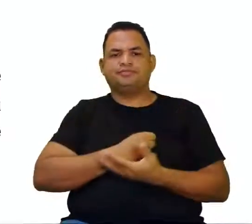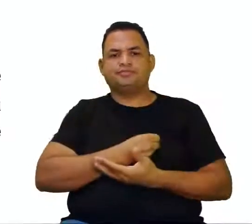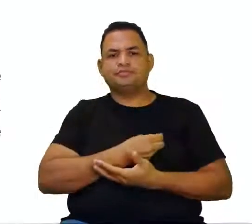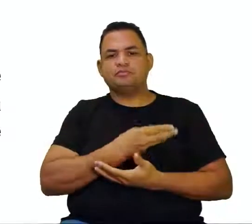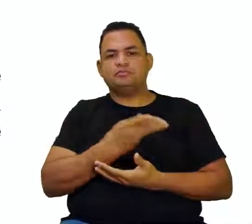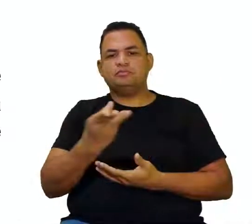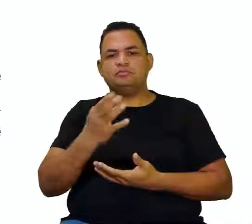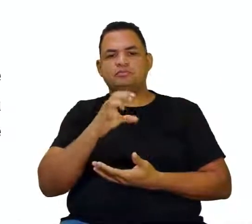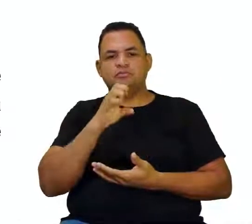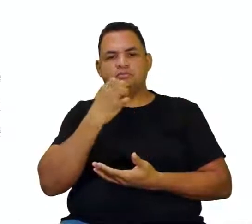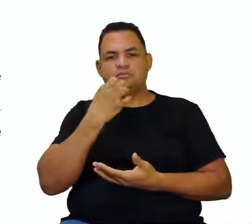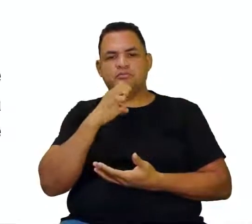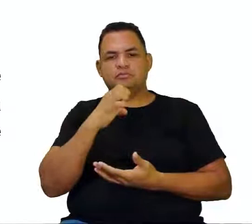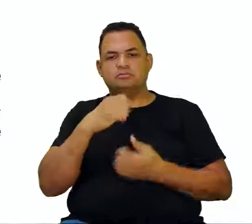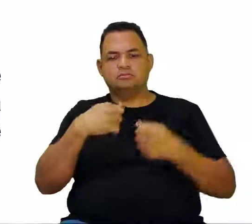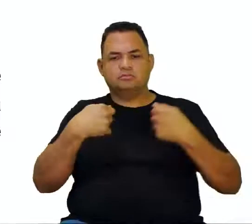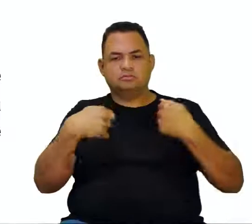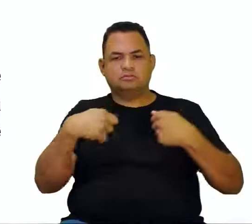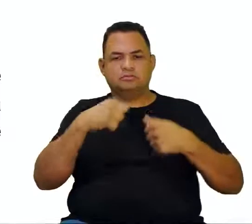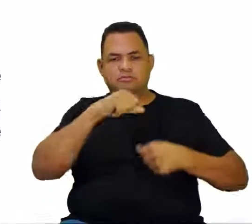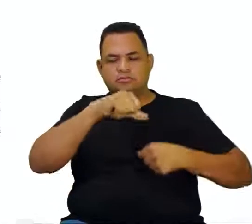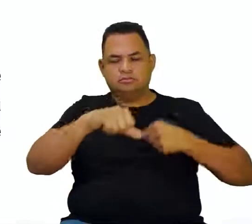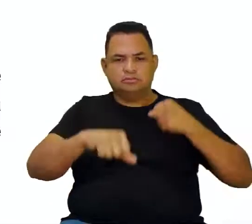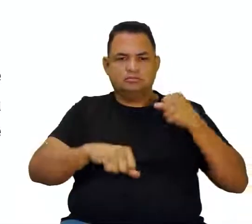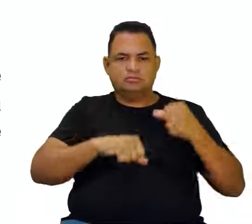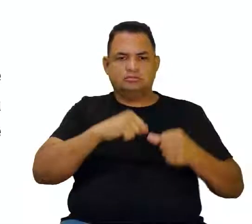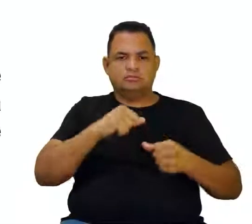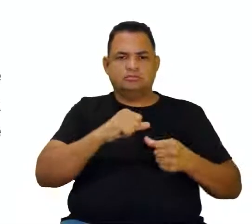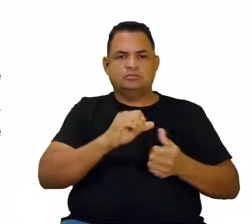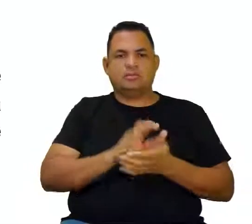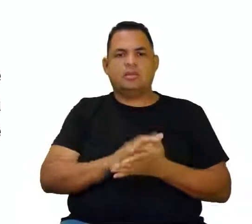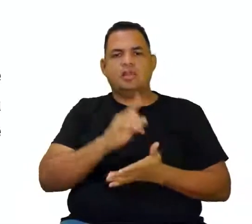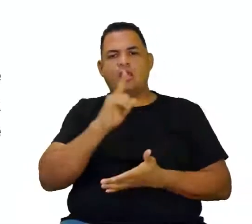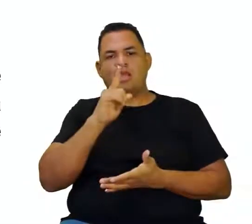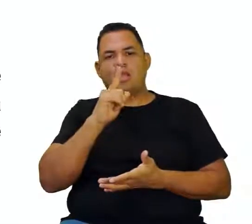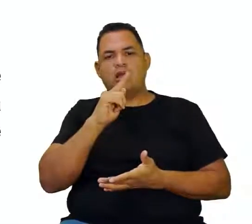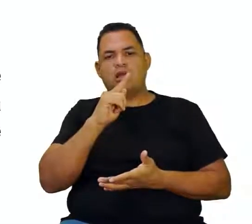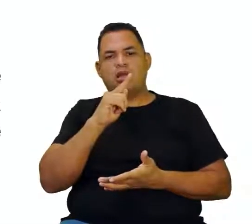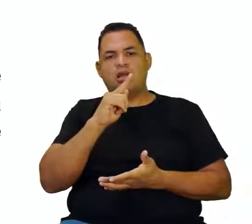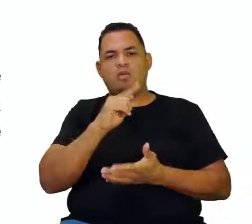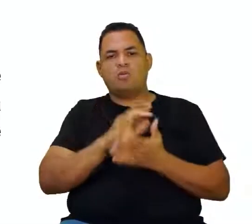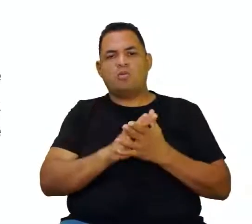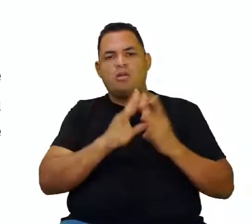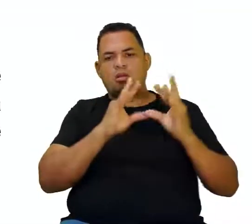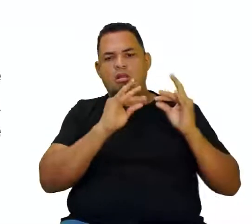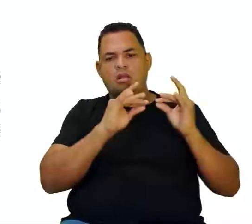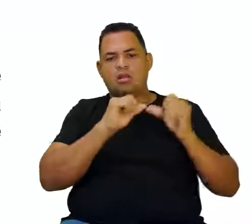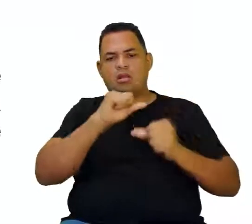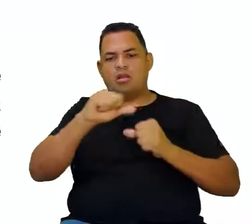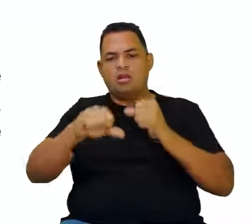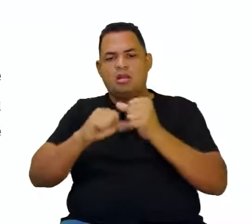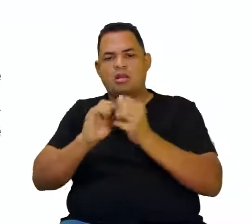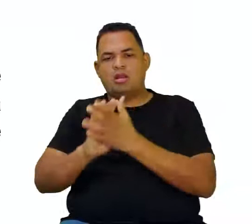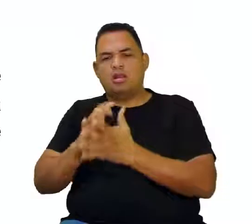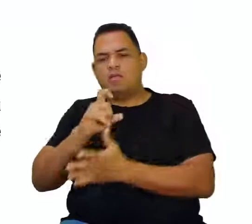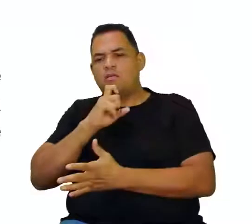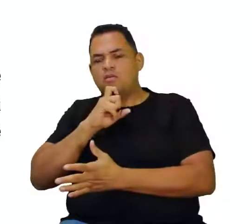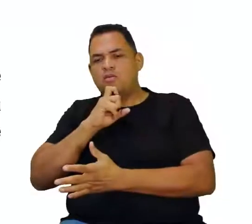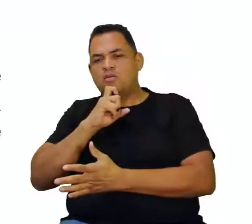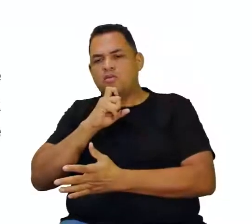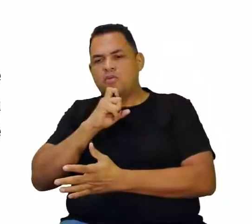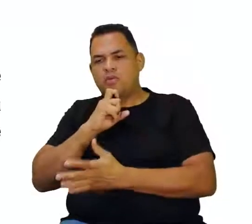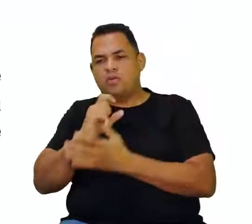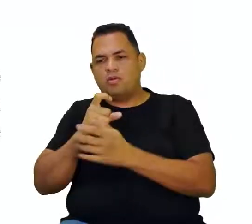de energia que nós vamos precisar para transformar água líquida em gelo, ela vai ser